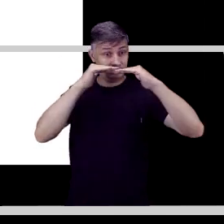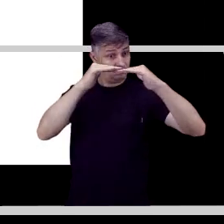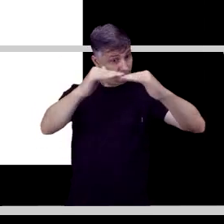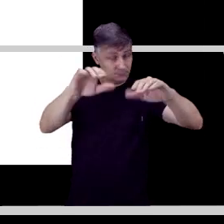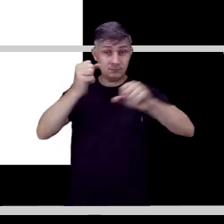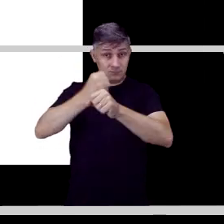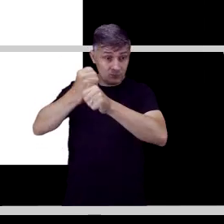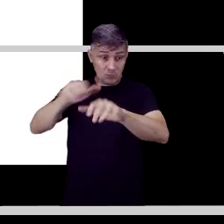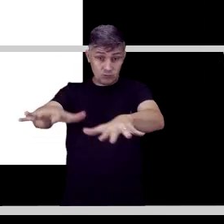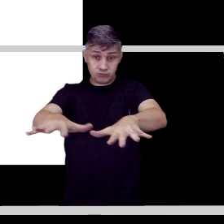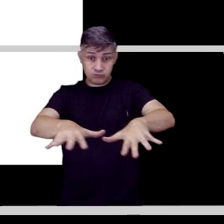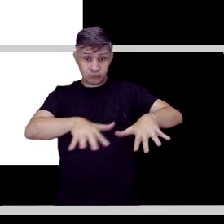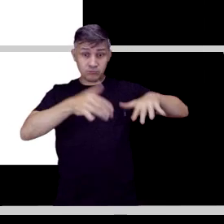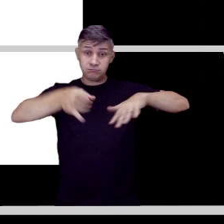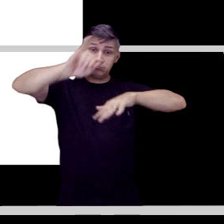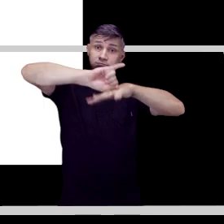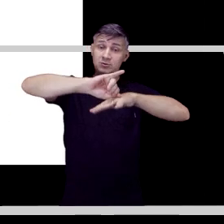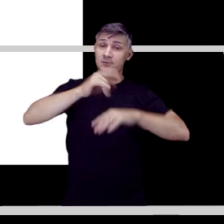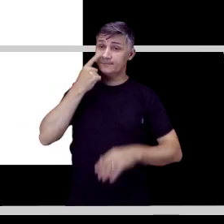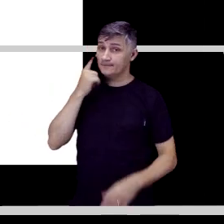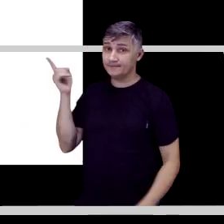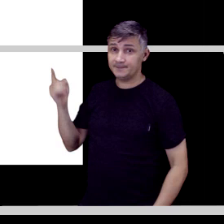e o pavilhão acima.